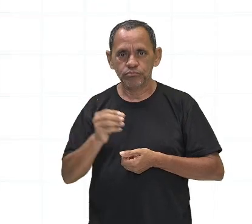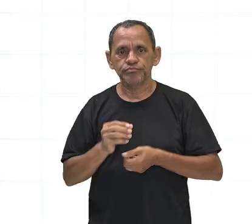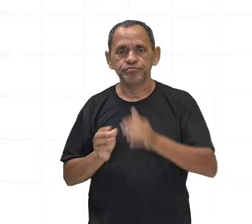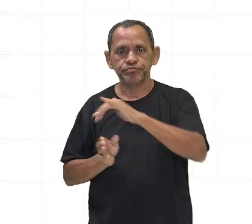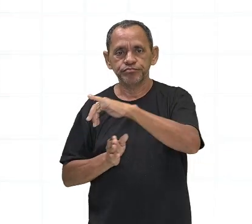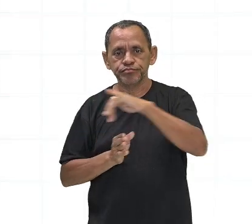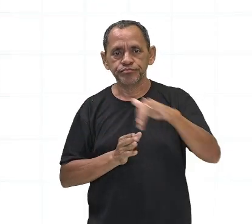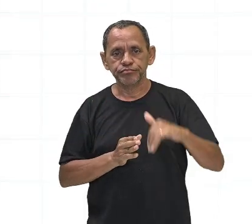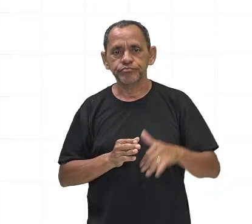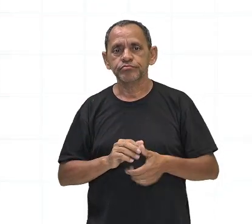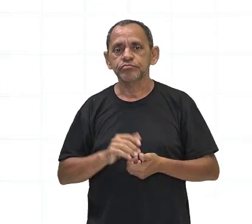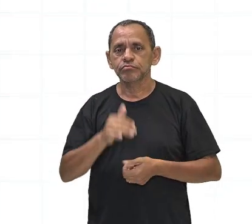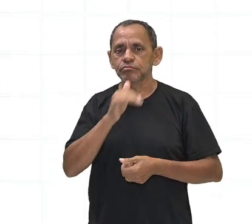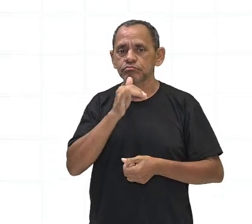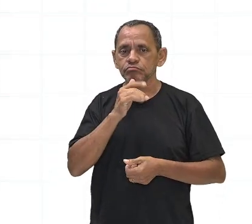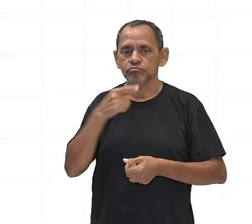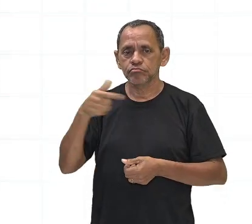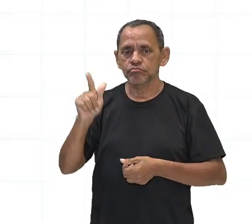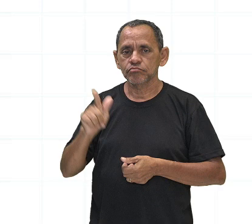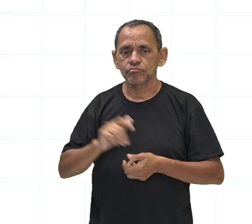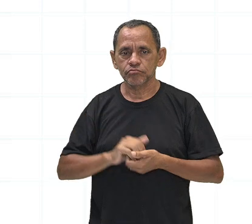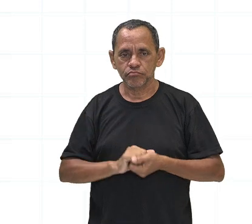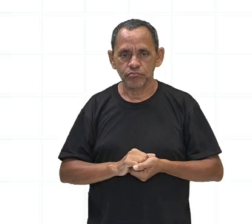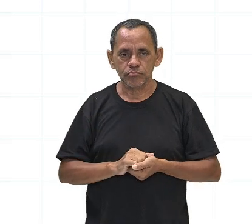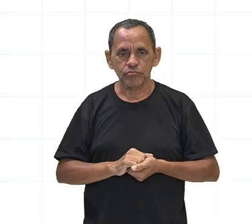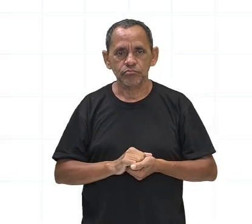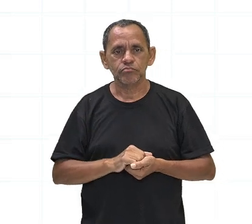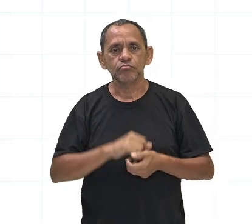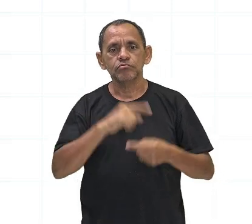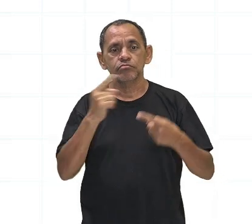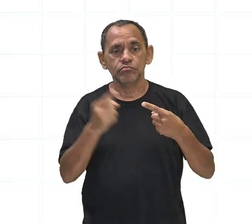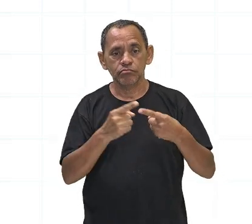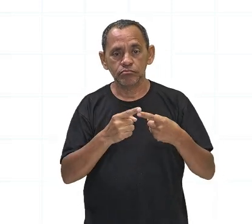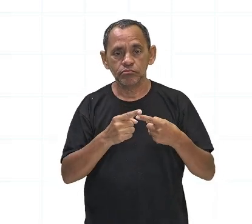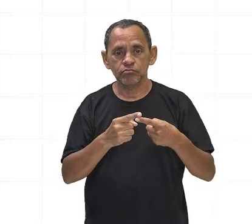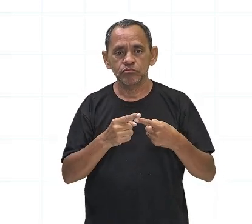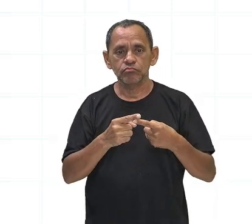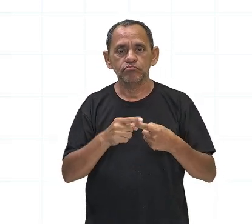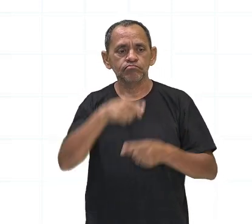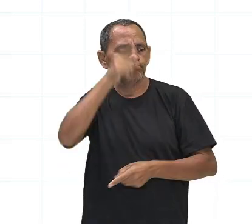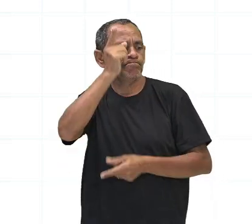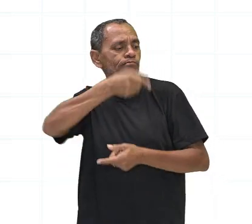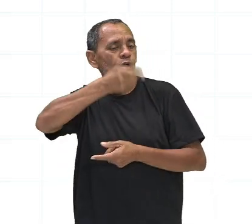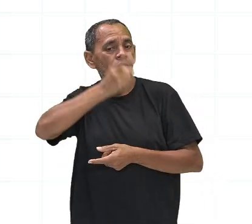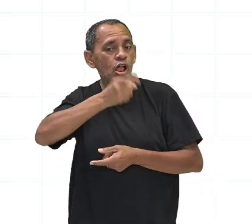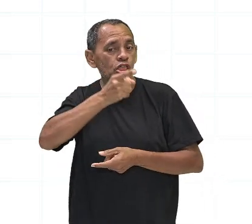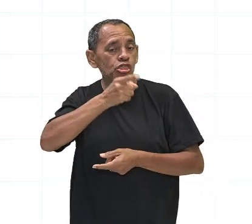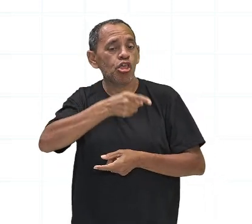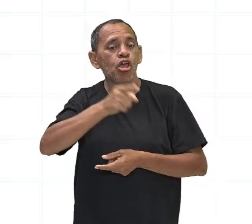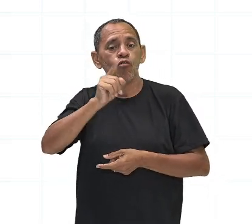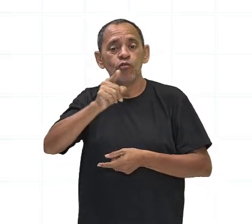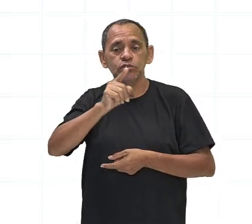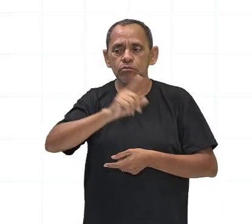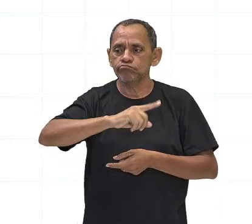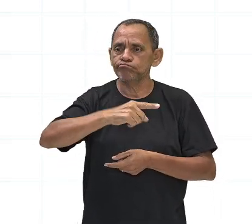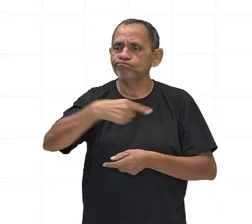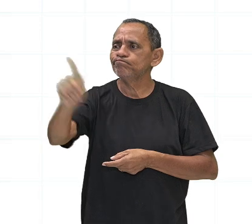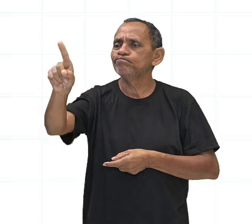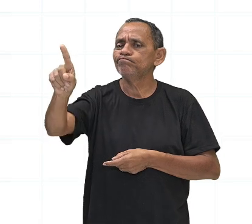só. Primeiro deles, eu ordeno que você se retire